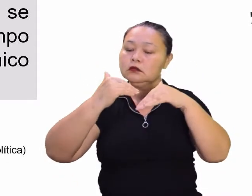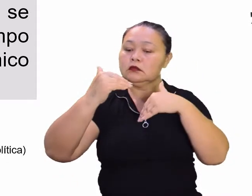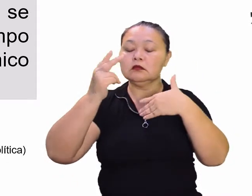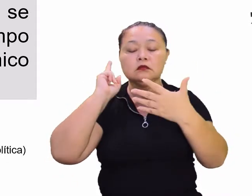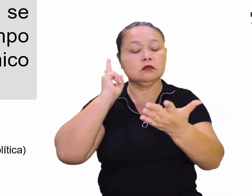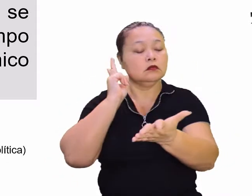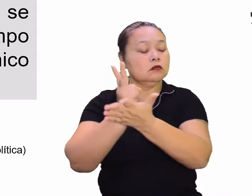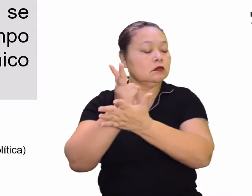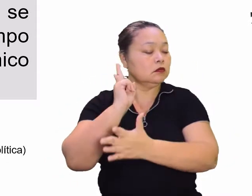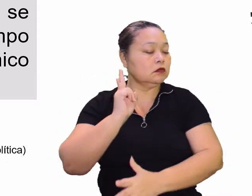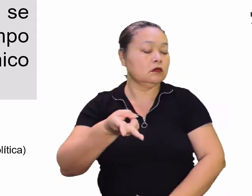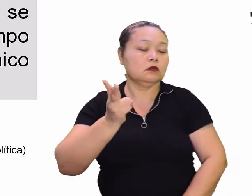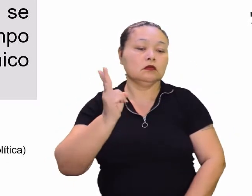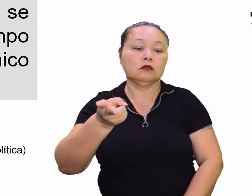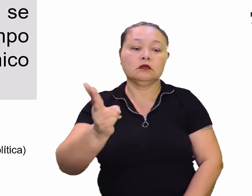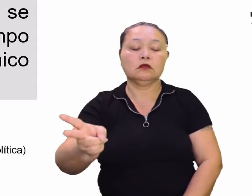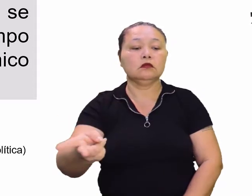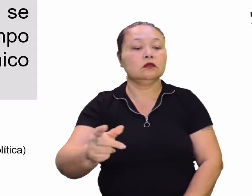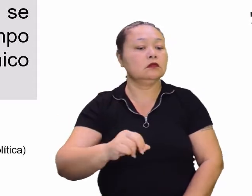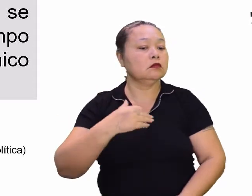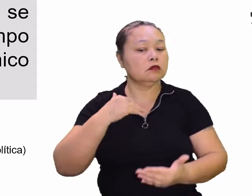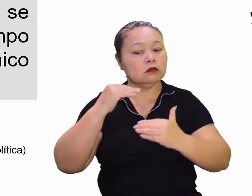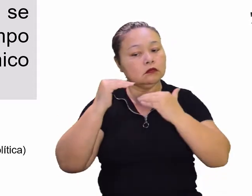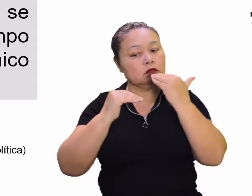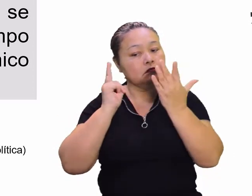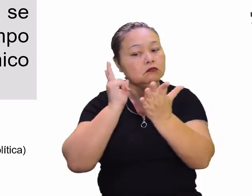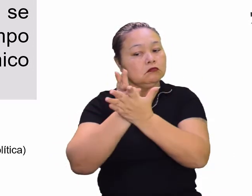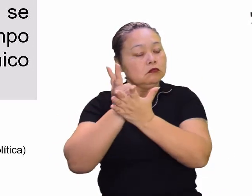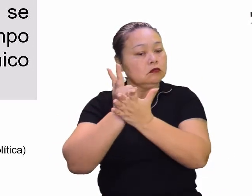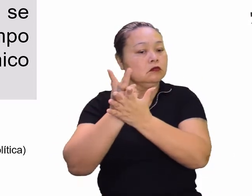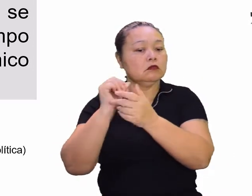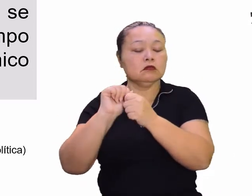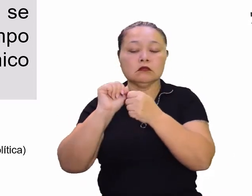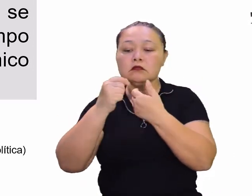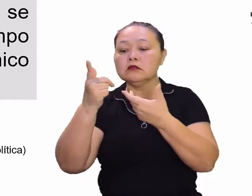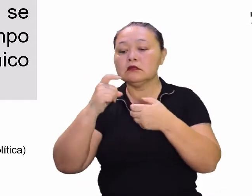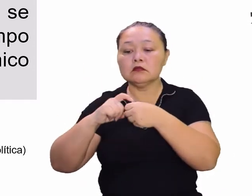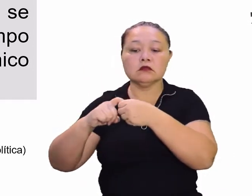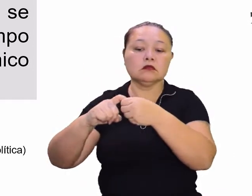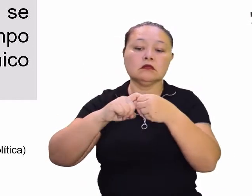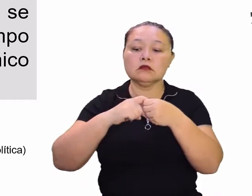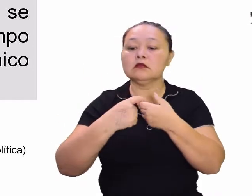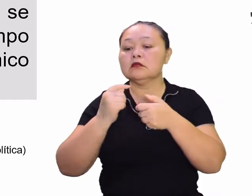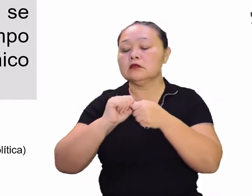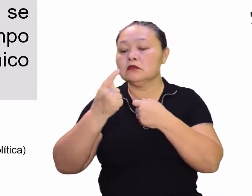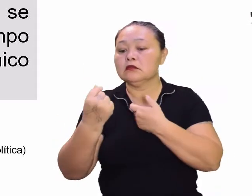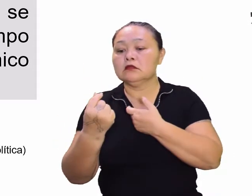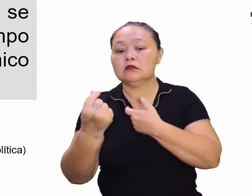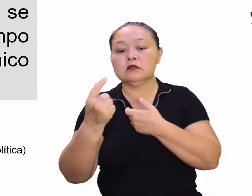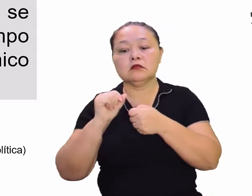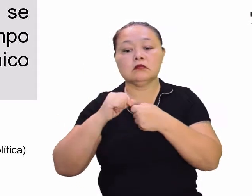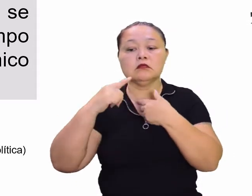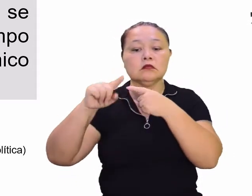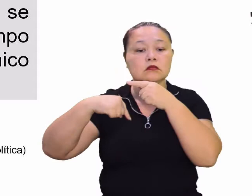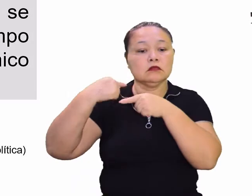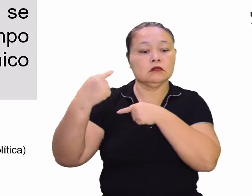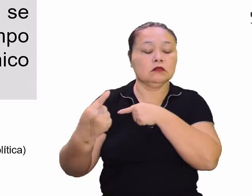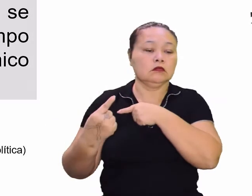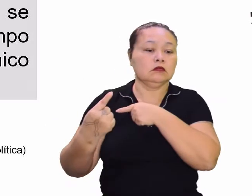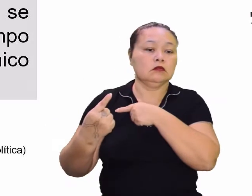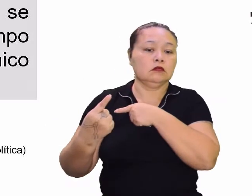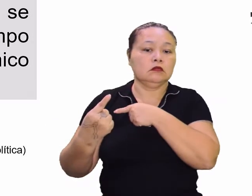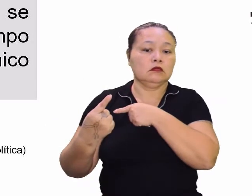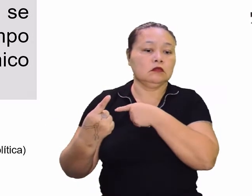em desenvolvimento constante. Isso é fruto das parcerias econômicas, fruto das